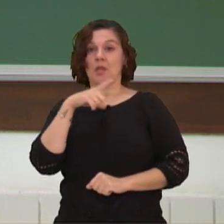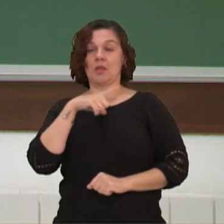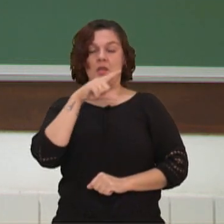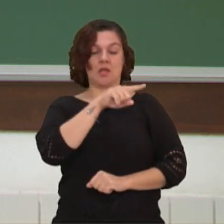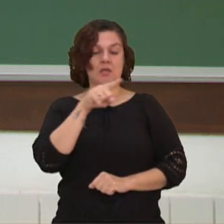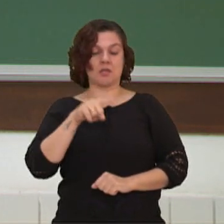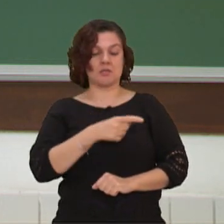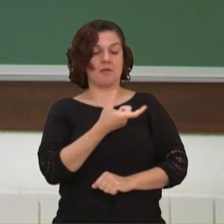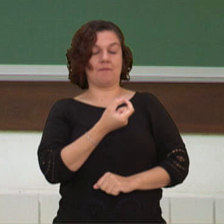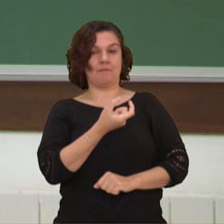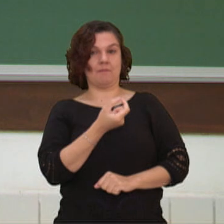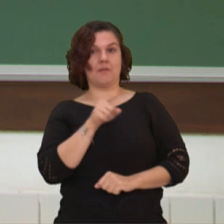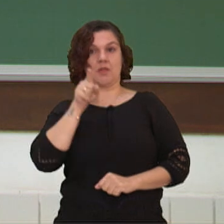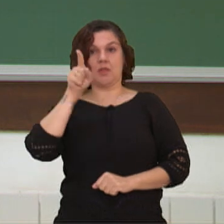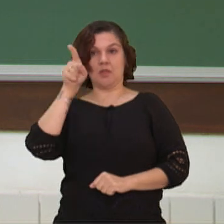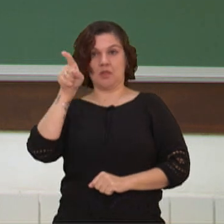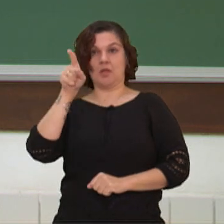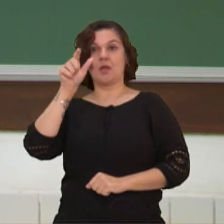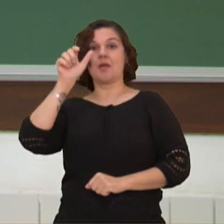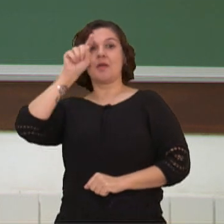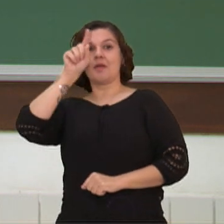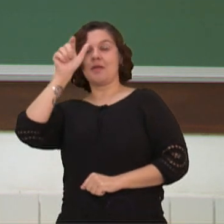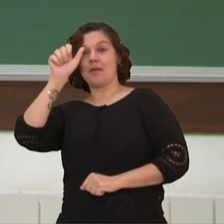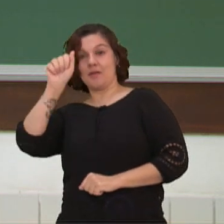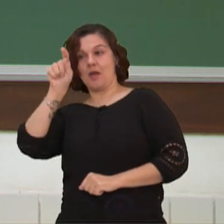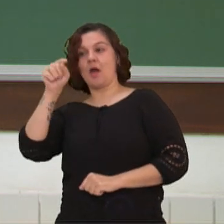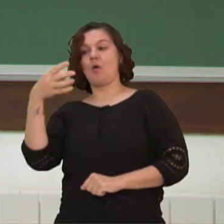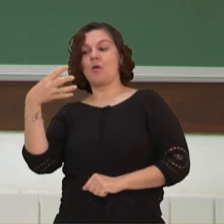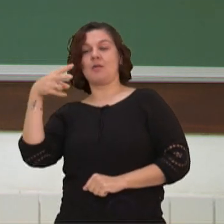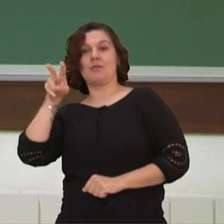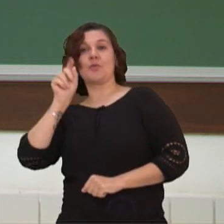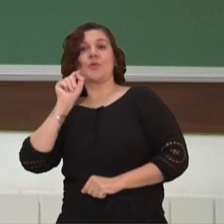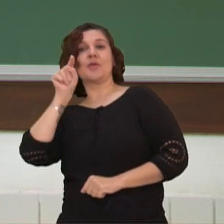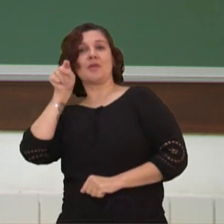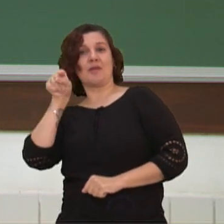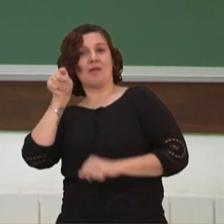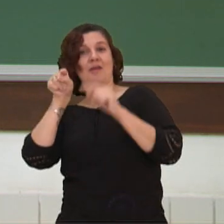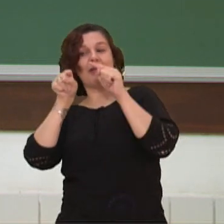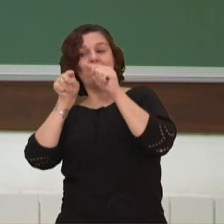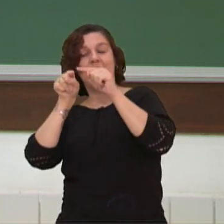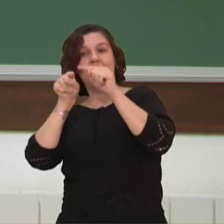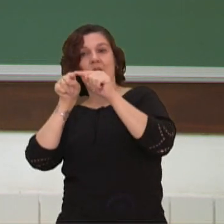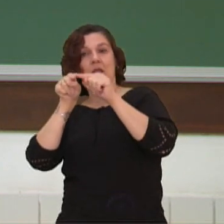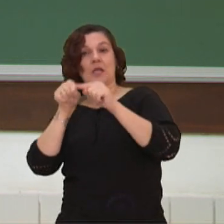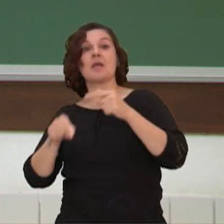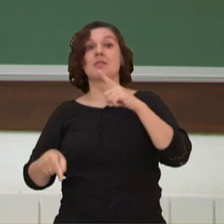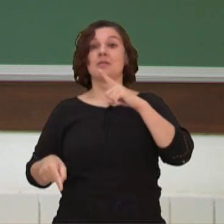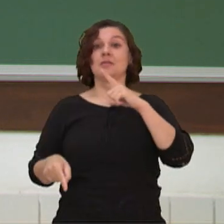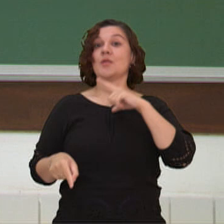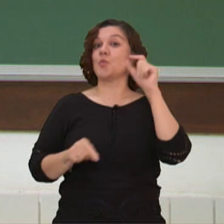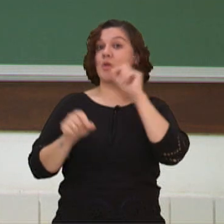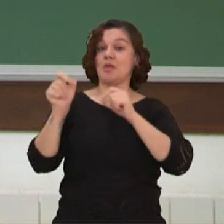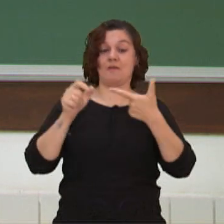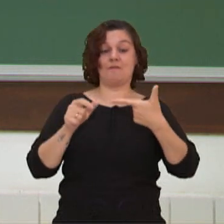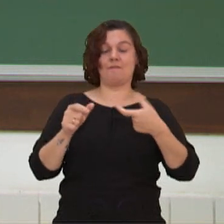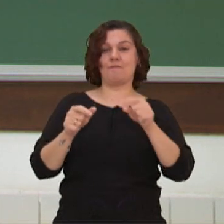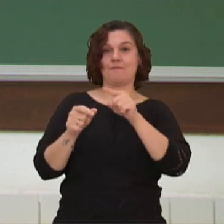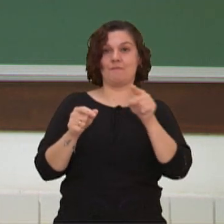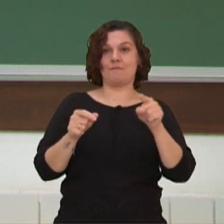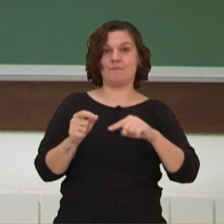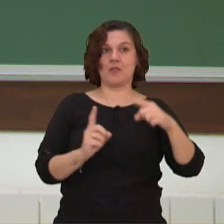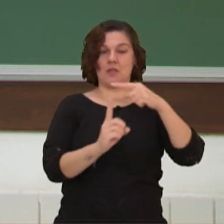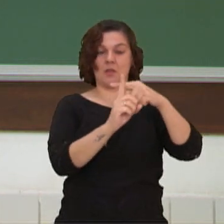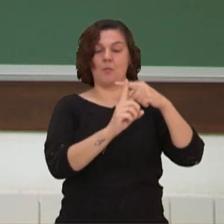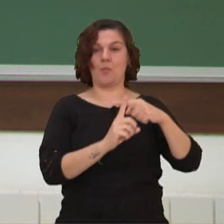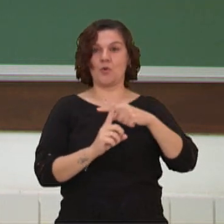massa 42. Isso quer dizer o quê? Que eu tenho 20 prótons e na